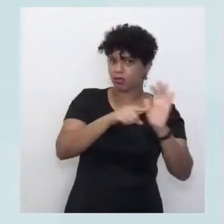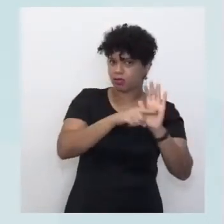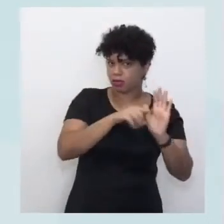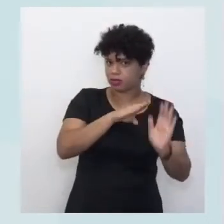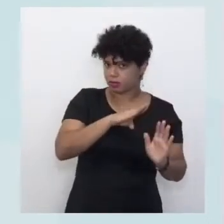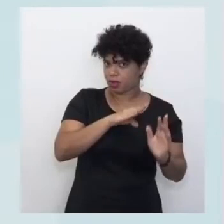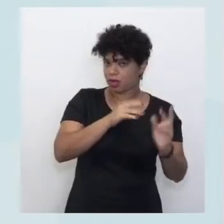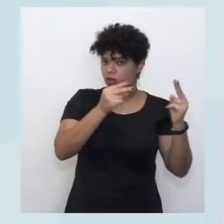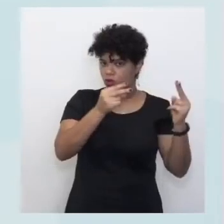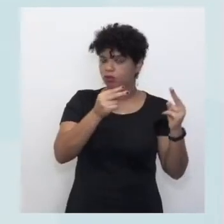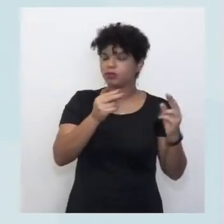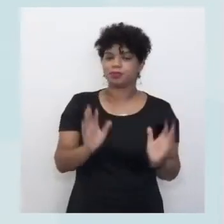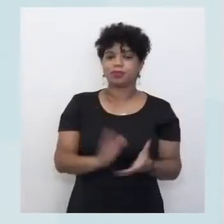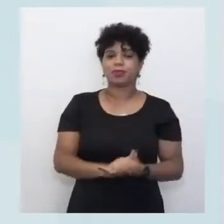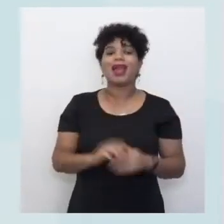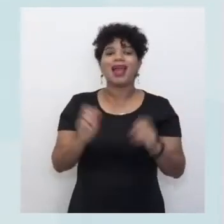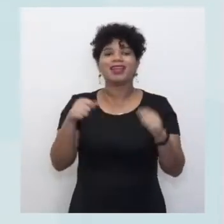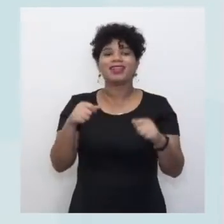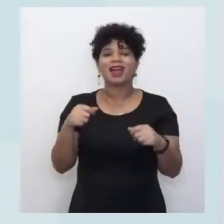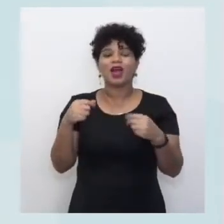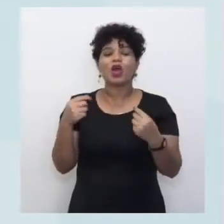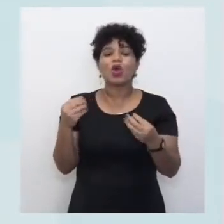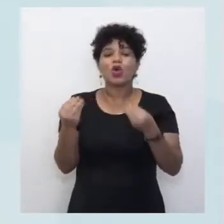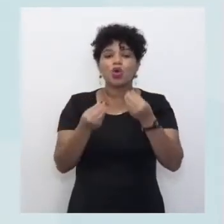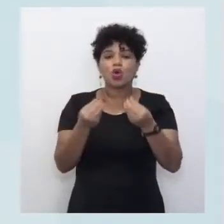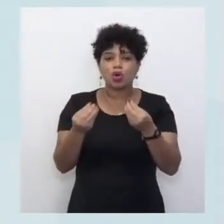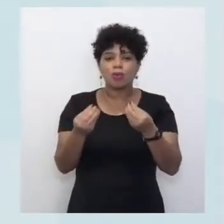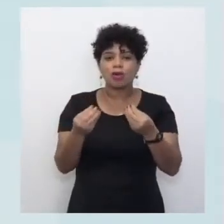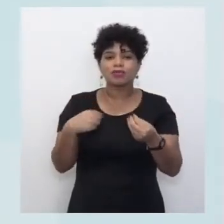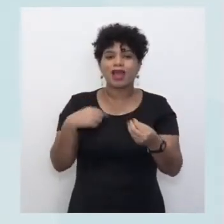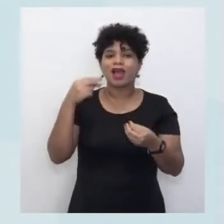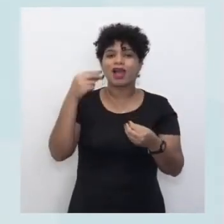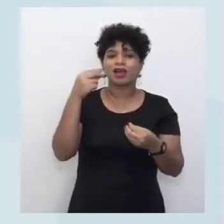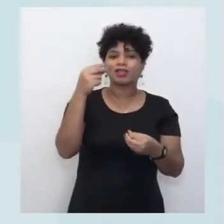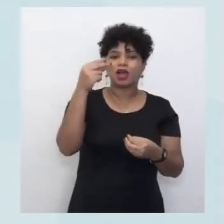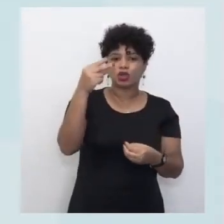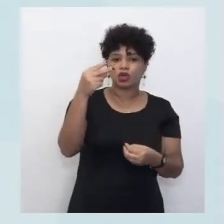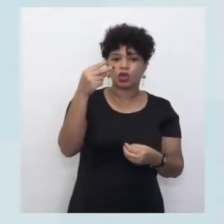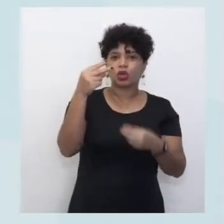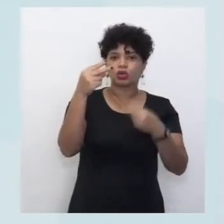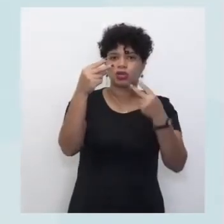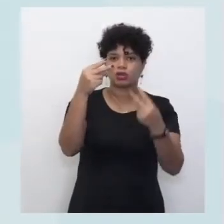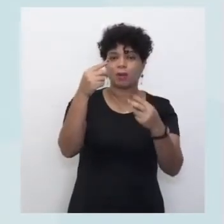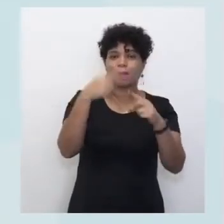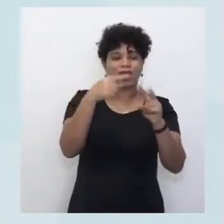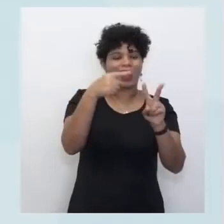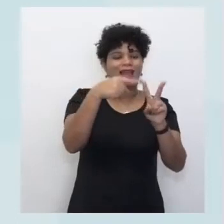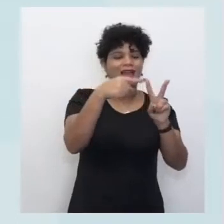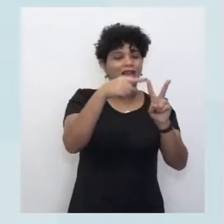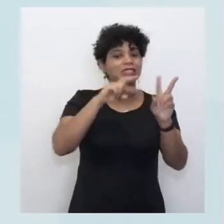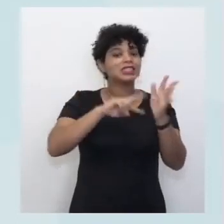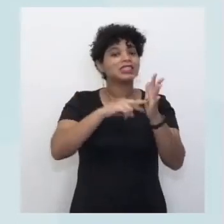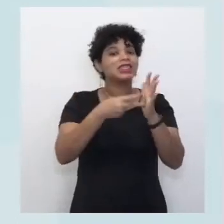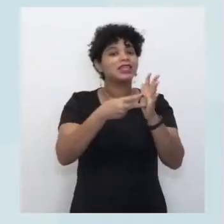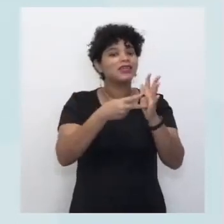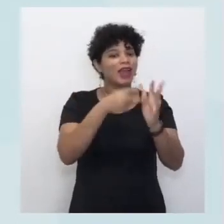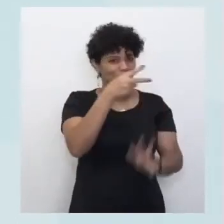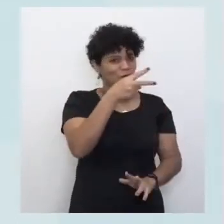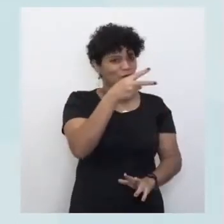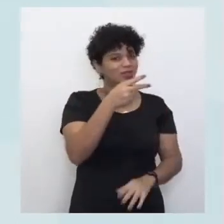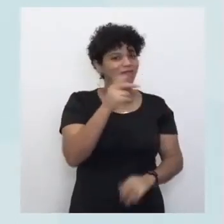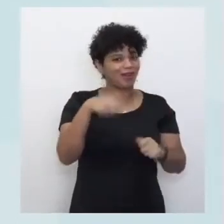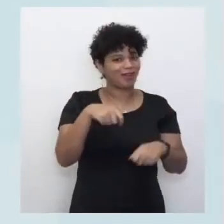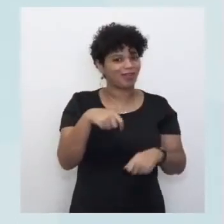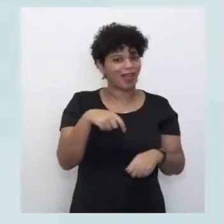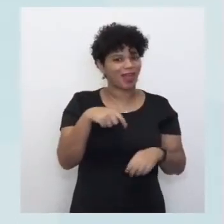que acontece? O expoente é igual ao índice da raiz, então eu posso cortar, olha só. Aí, no